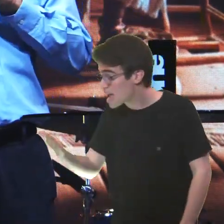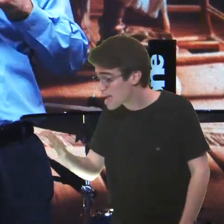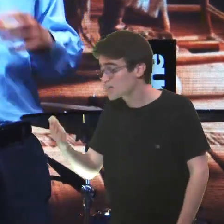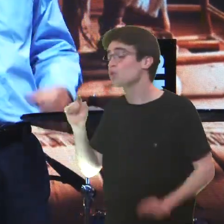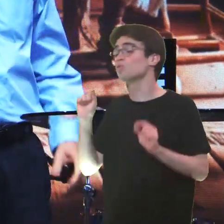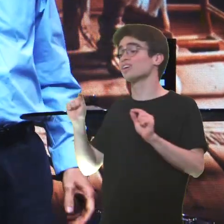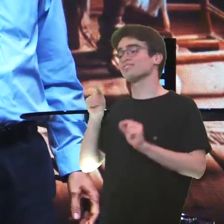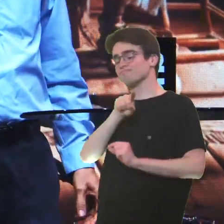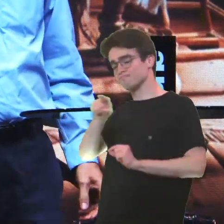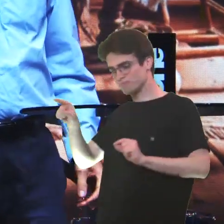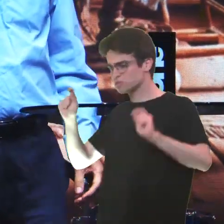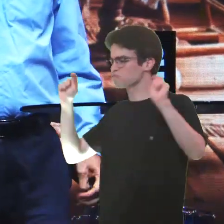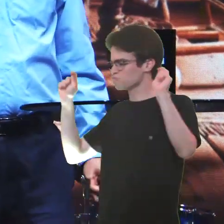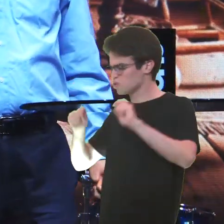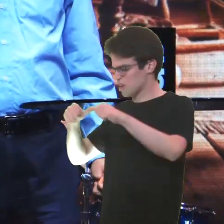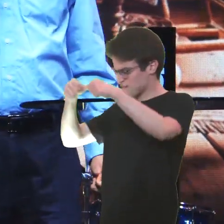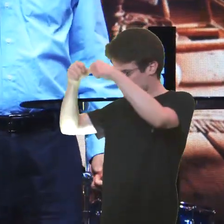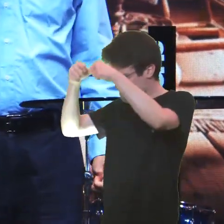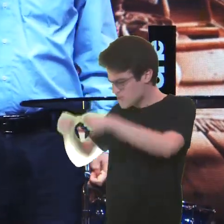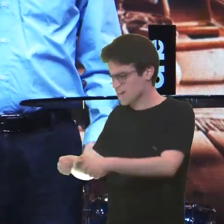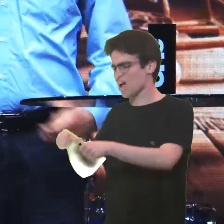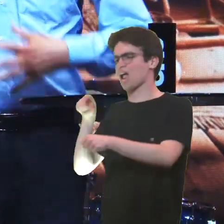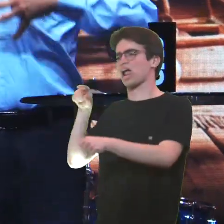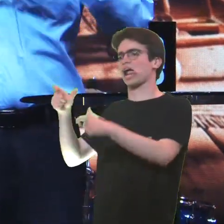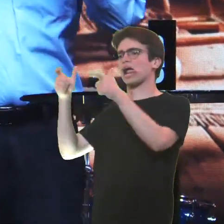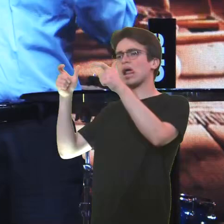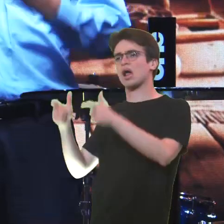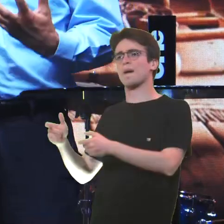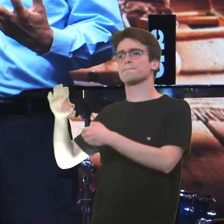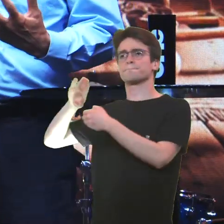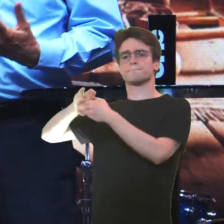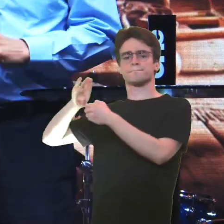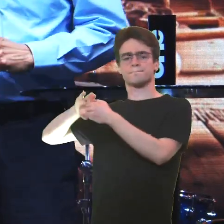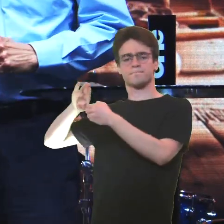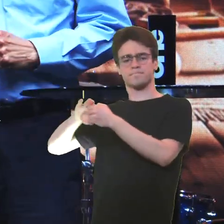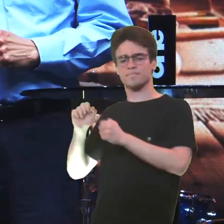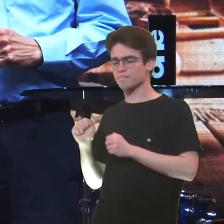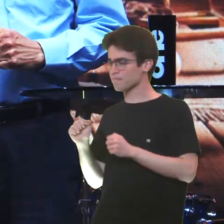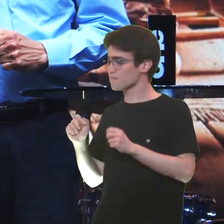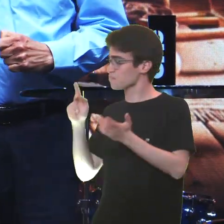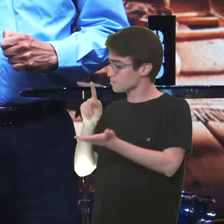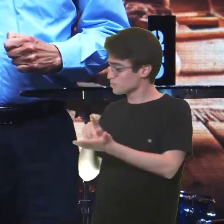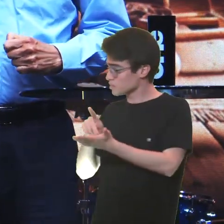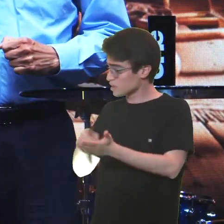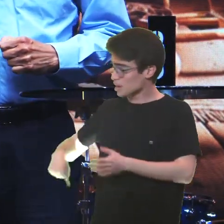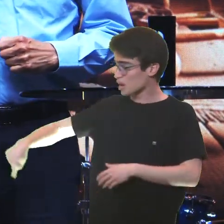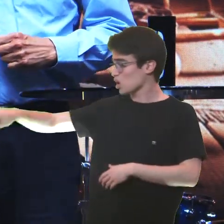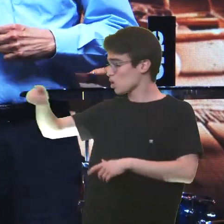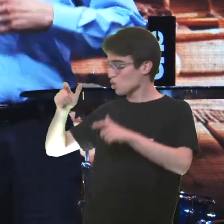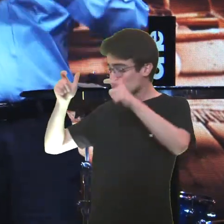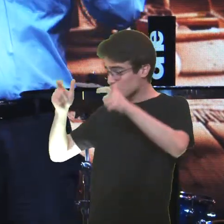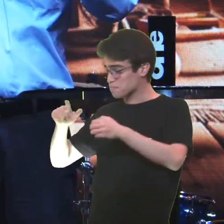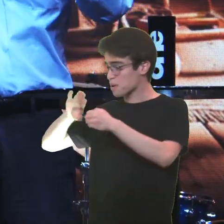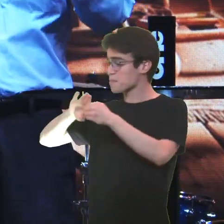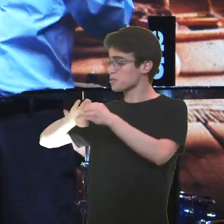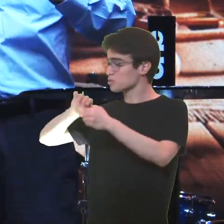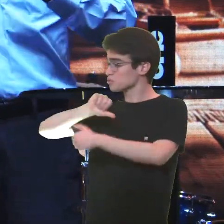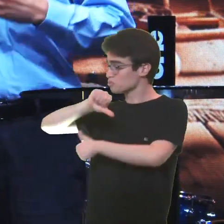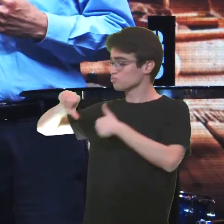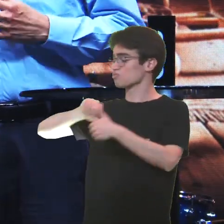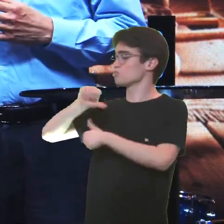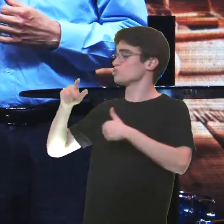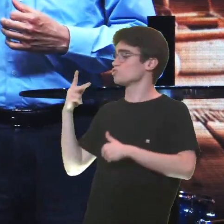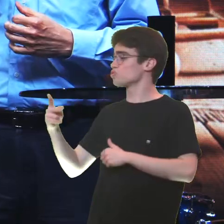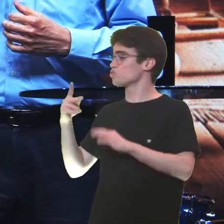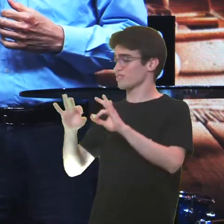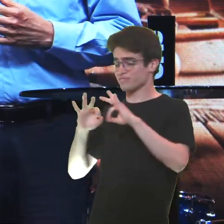en que Babilonia, eles coloquem raízes na Babilônia, que la hagan su hogar, que tornem aquele lugar o seu lar, que construyan